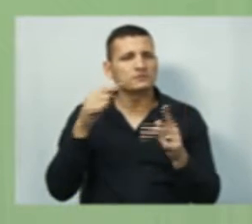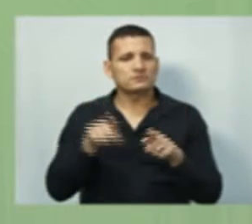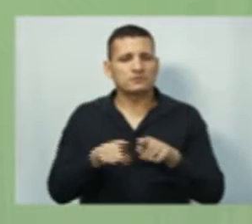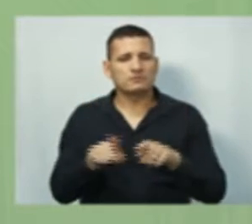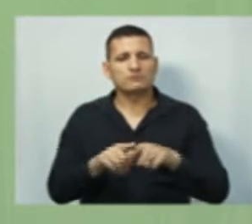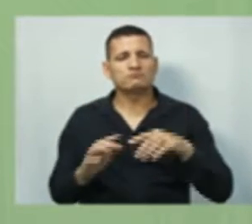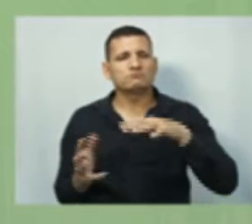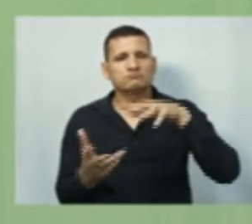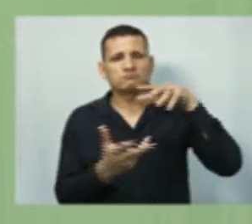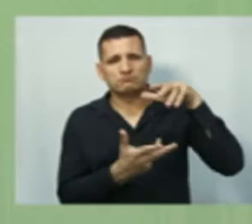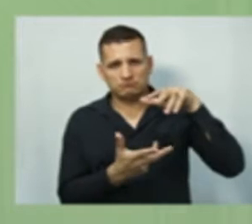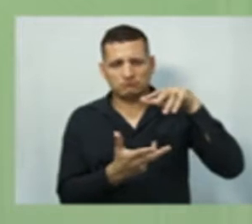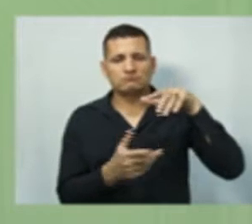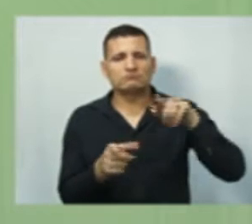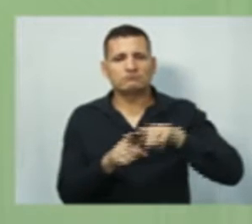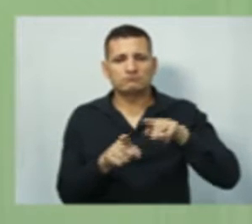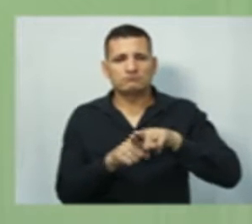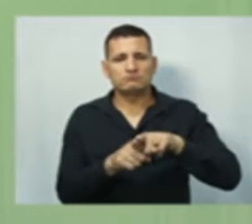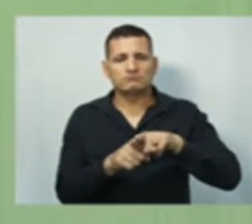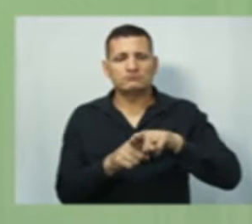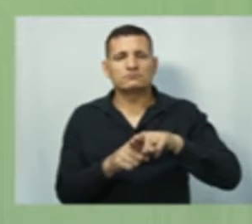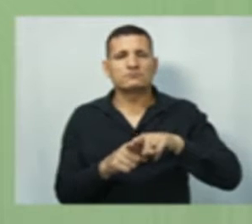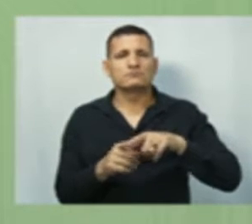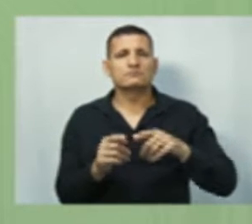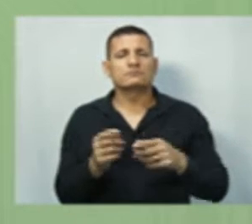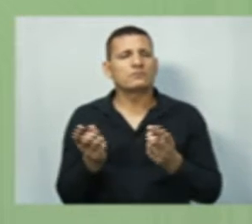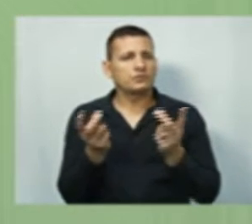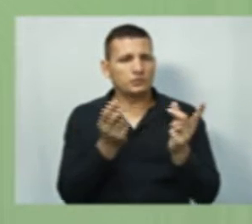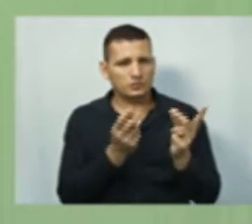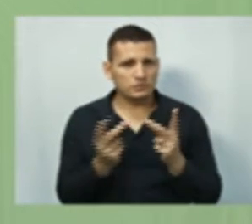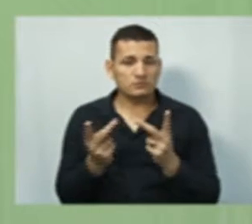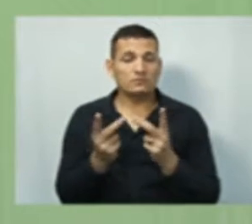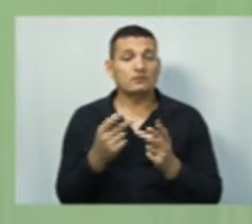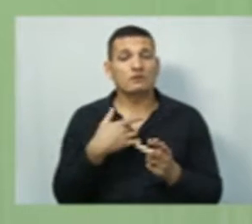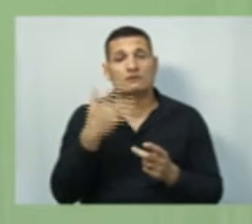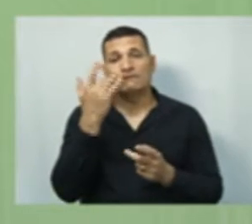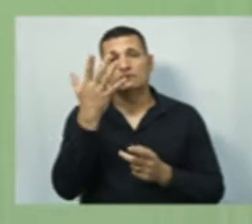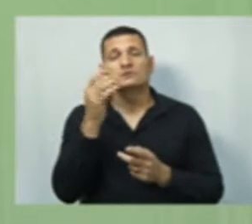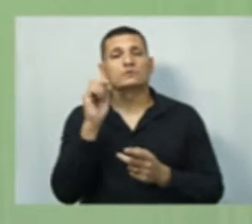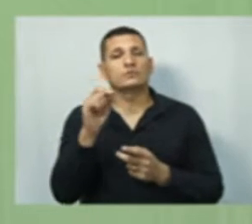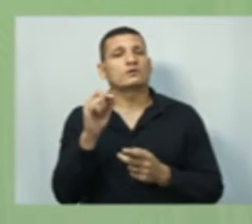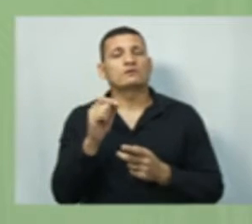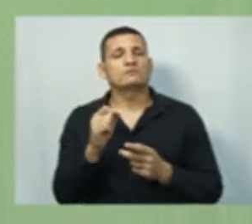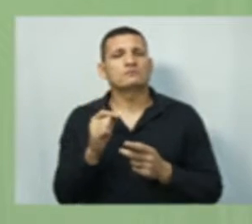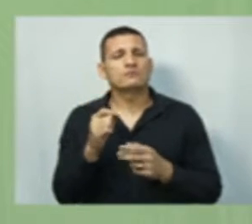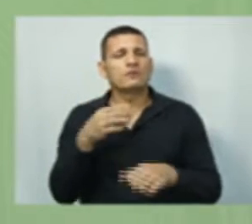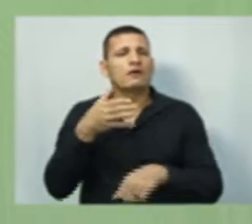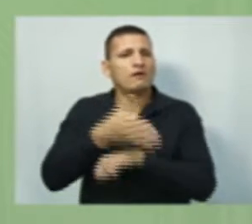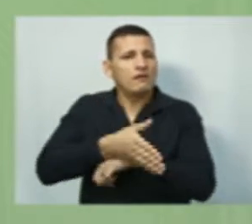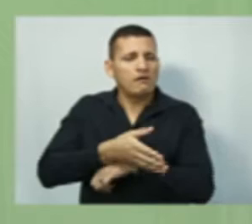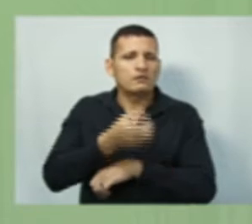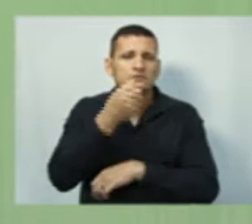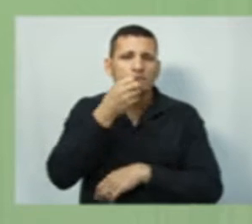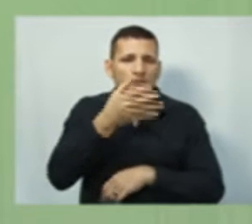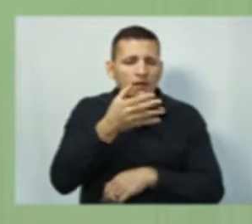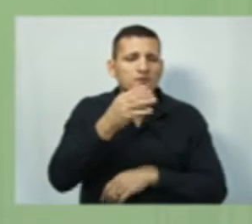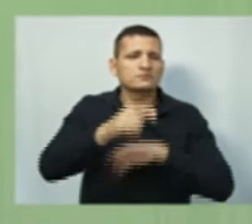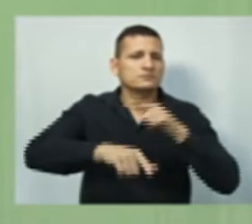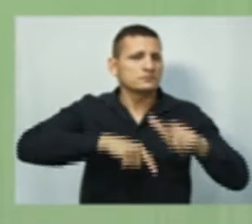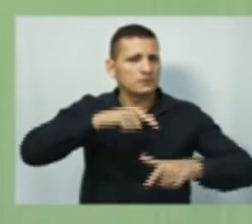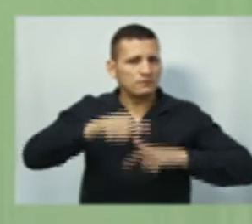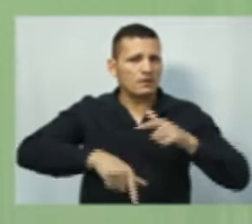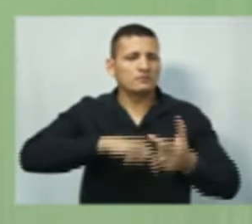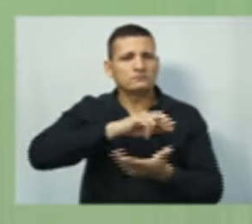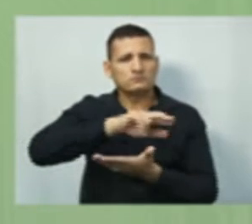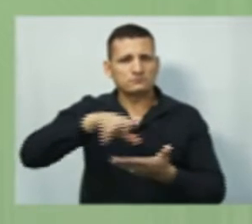planeta Terra comercializando, facilita o nosso acesso a bens e serviços diversos e